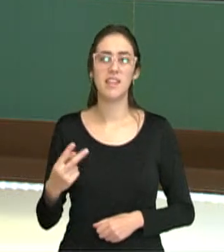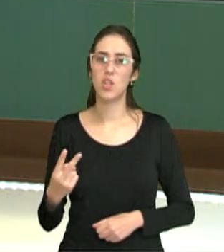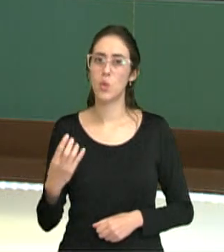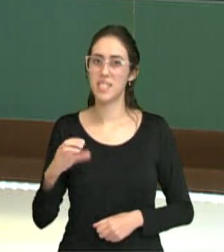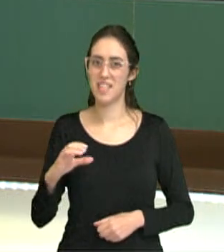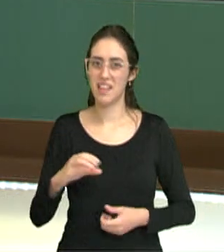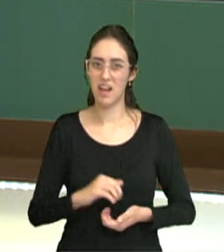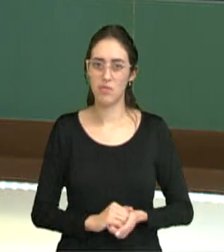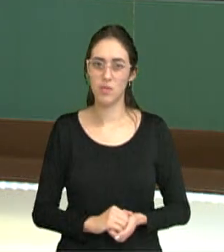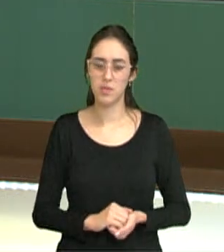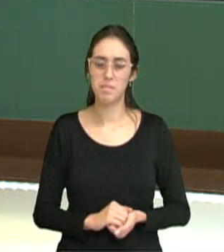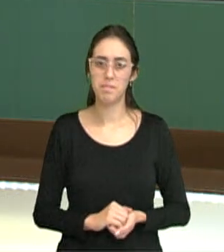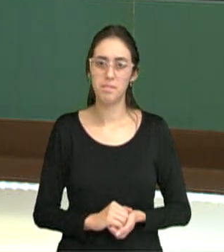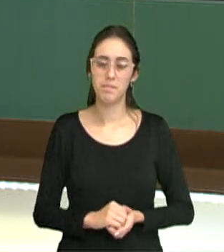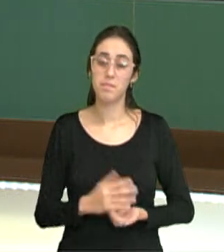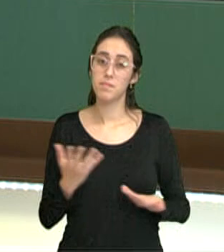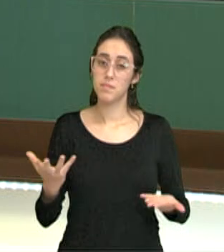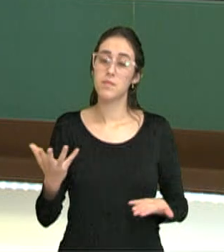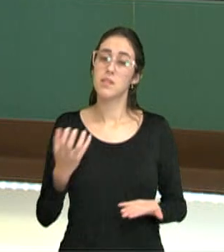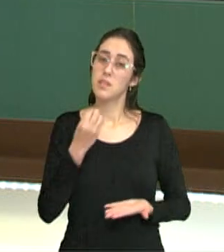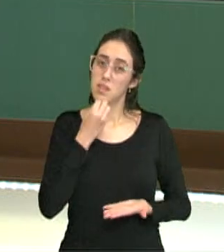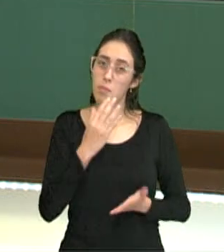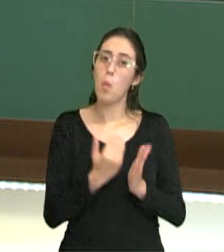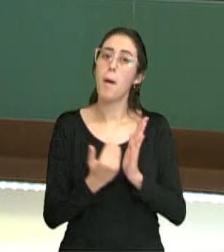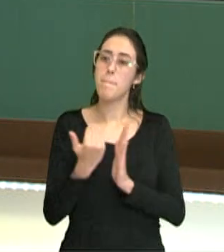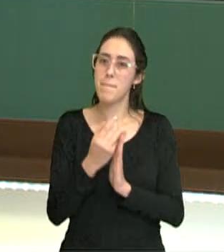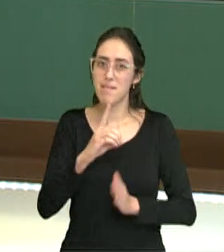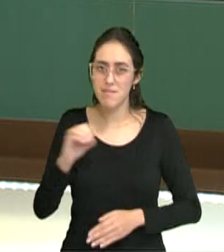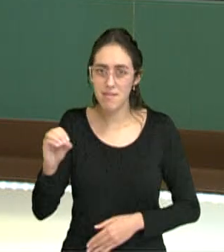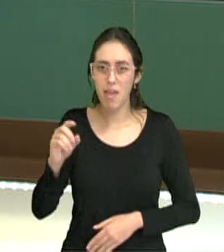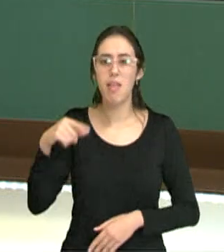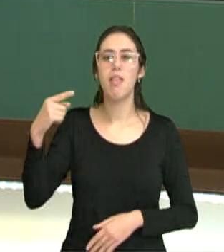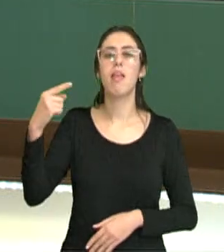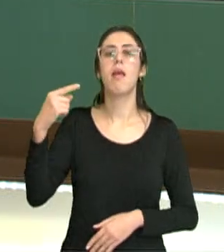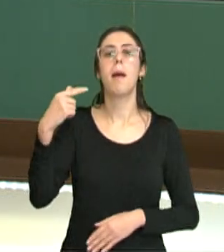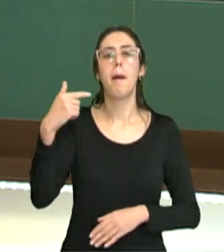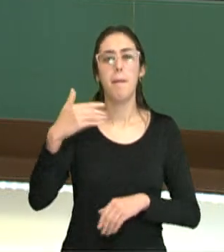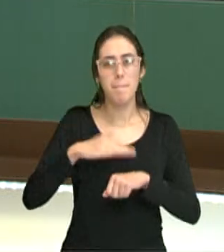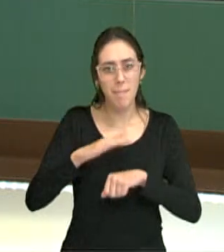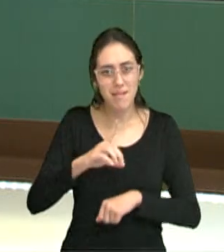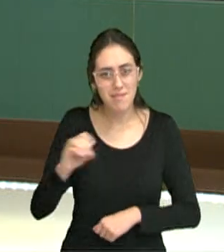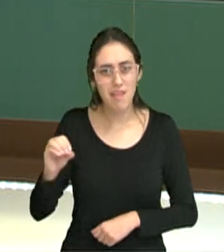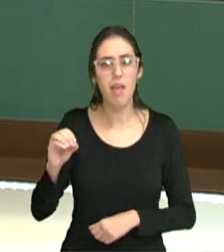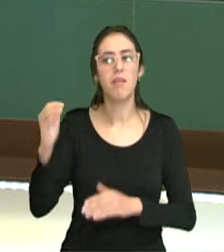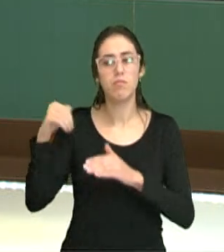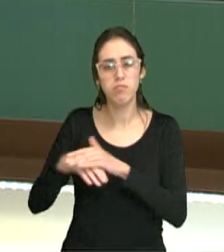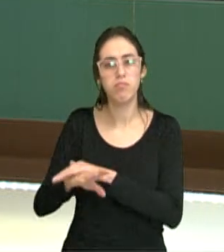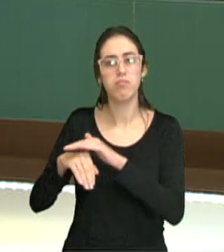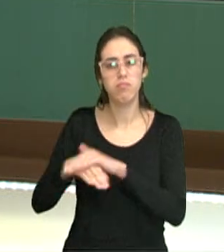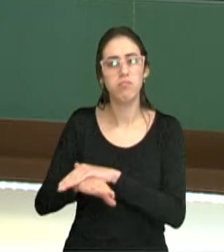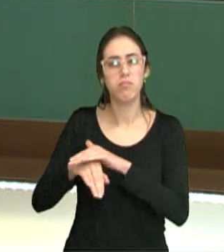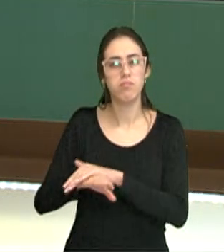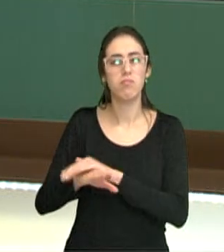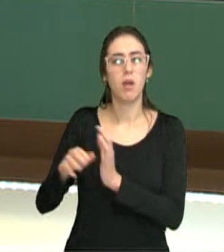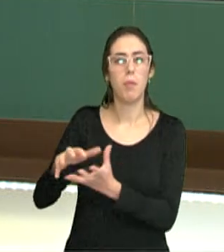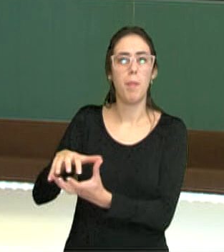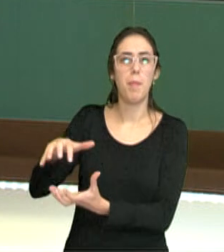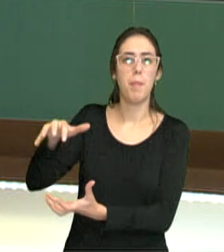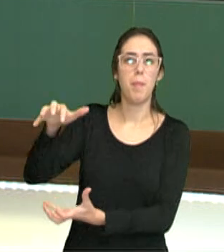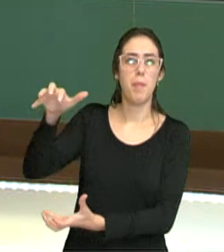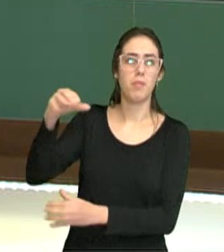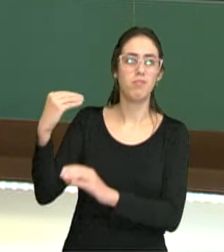350,72. O ideal é que nesse mês você guardasse mais 100 e assim sucessivamente, aumentando exatamente o